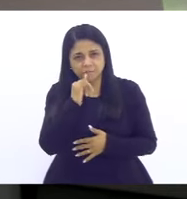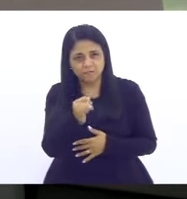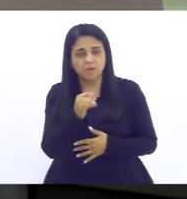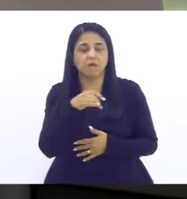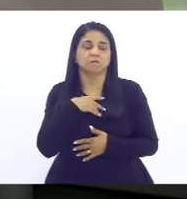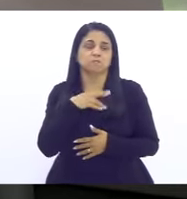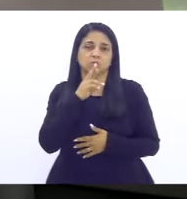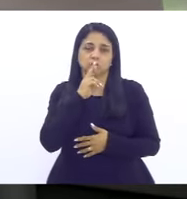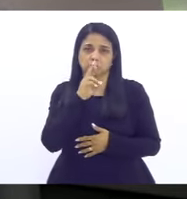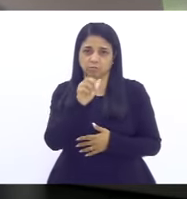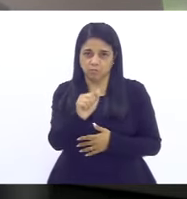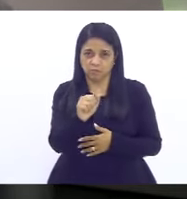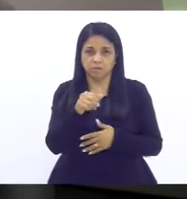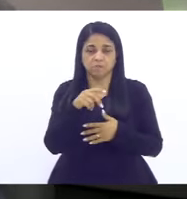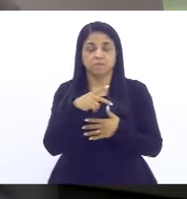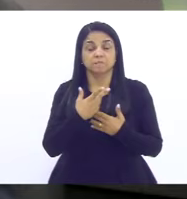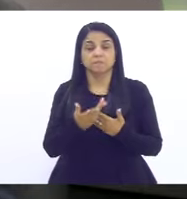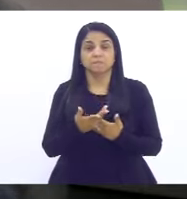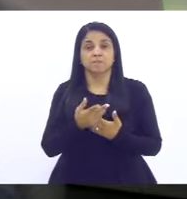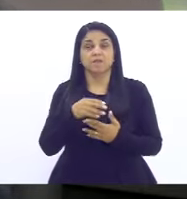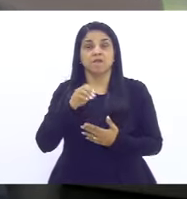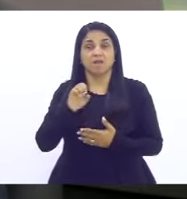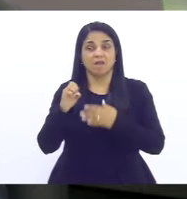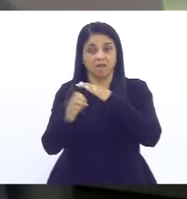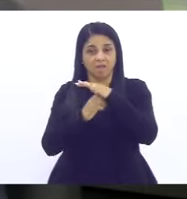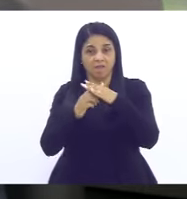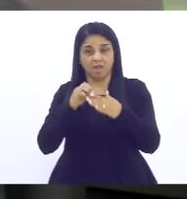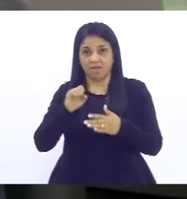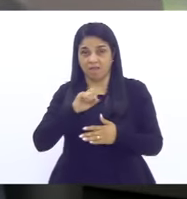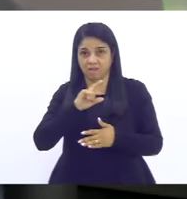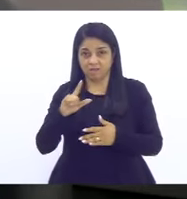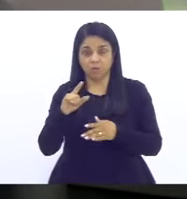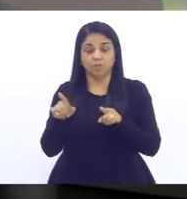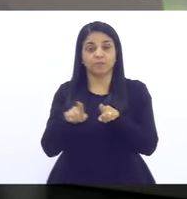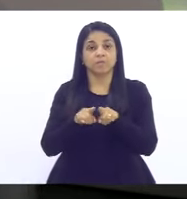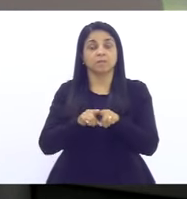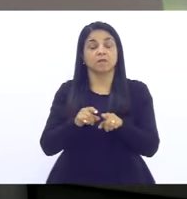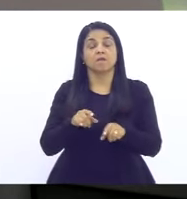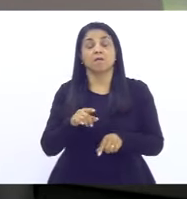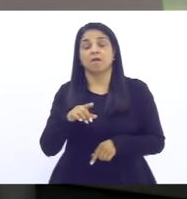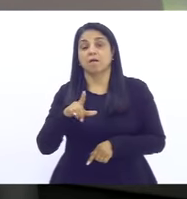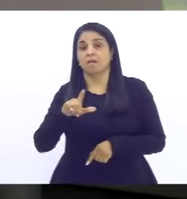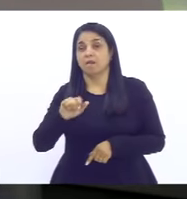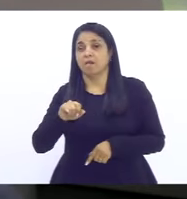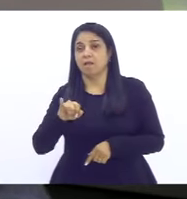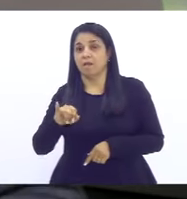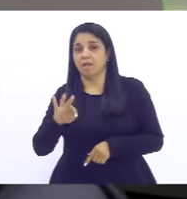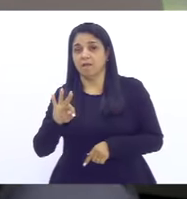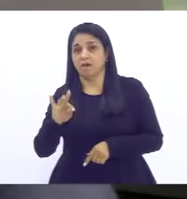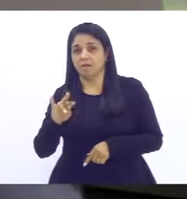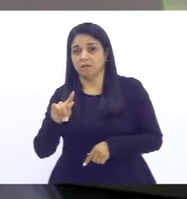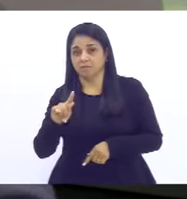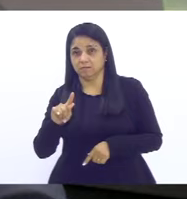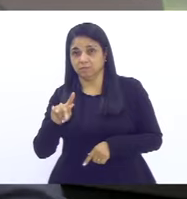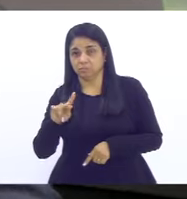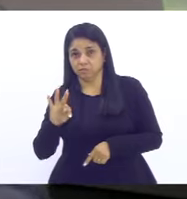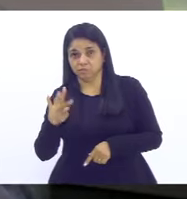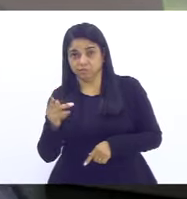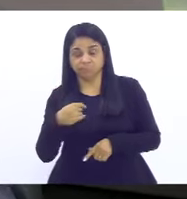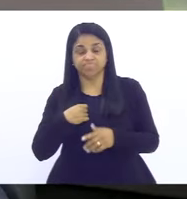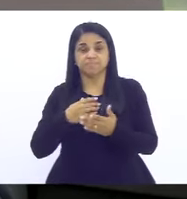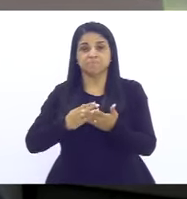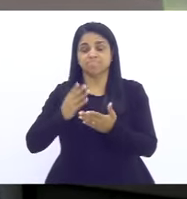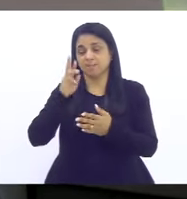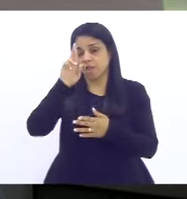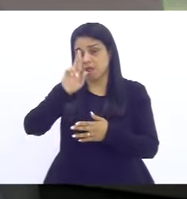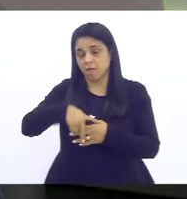dessa comissão, que se a Enel e a Light fossem um candidato político, eles iam ser reprovados na primeira eleição e nunca mais